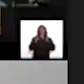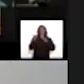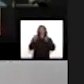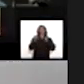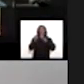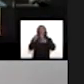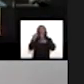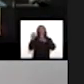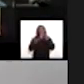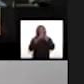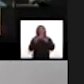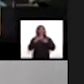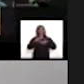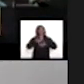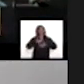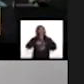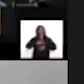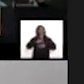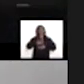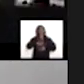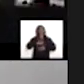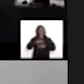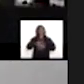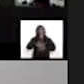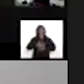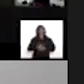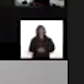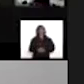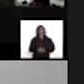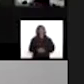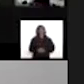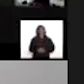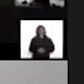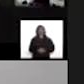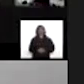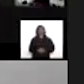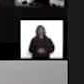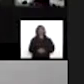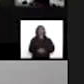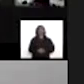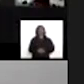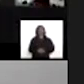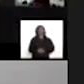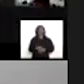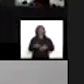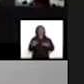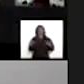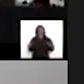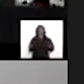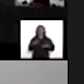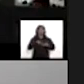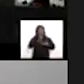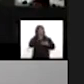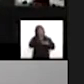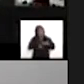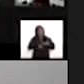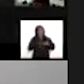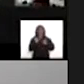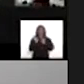concluindo por substitutivo, de Saúde, contrário, de Educação, contrário. Relatores, deputado Luiz Paulo, Marta Rocha e